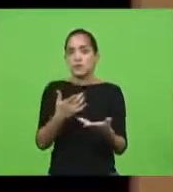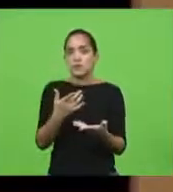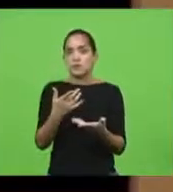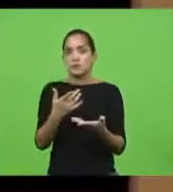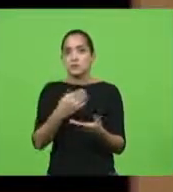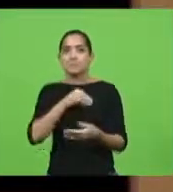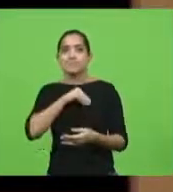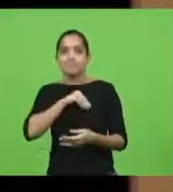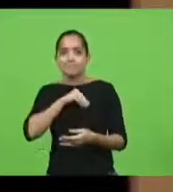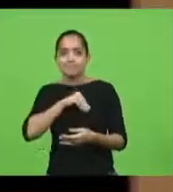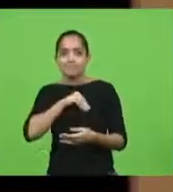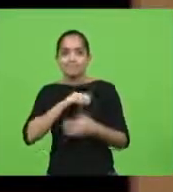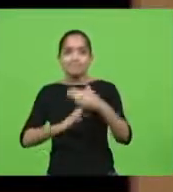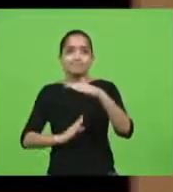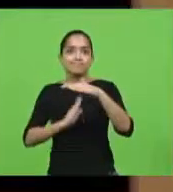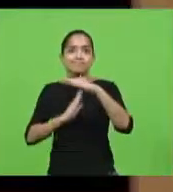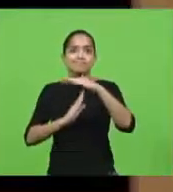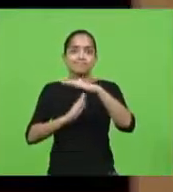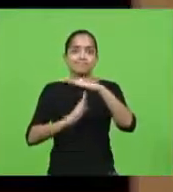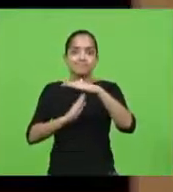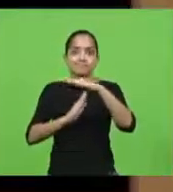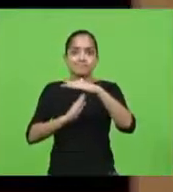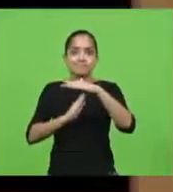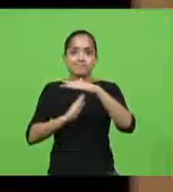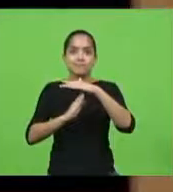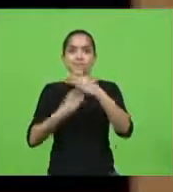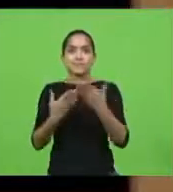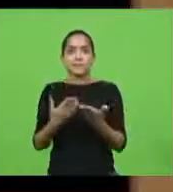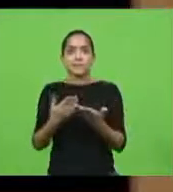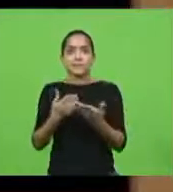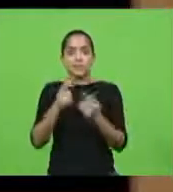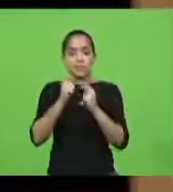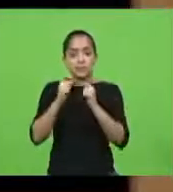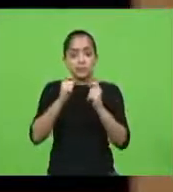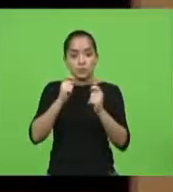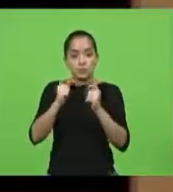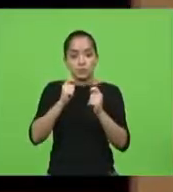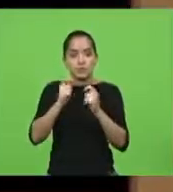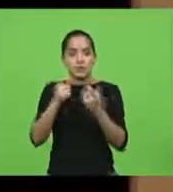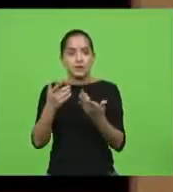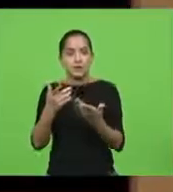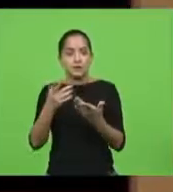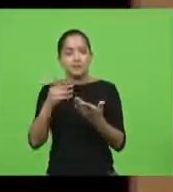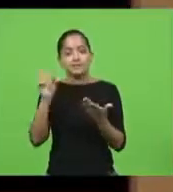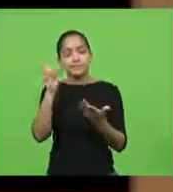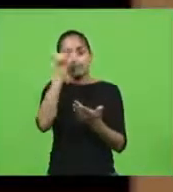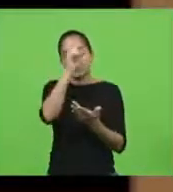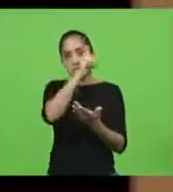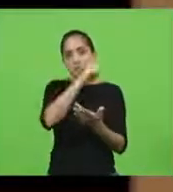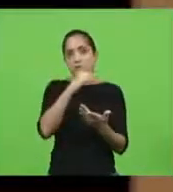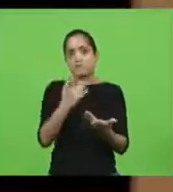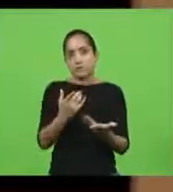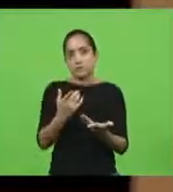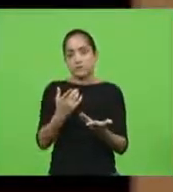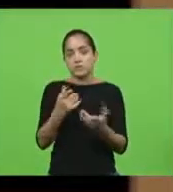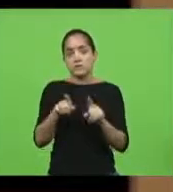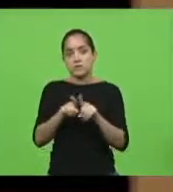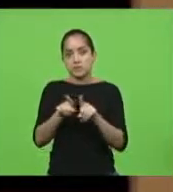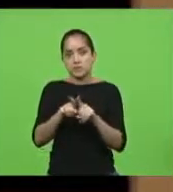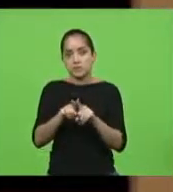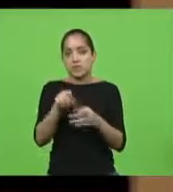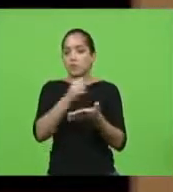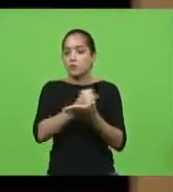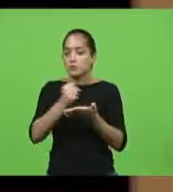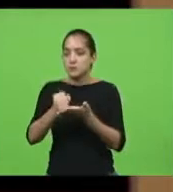salários no limite prudencial, tudo isso coloca em dificuldade, inclusive a